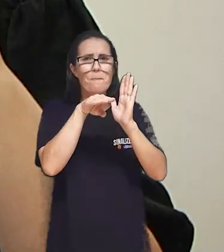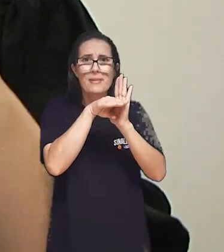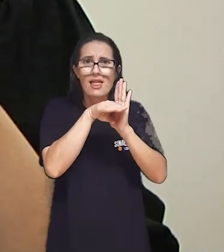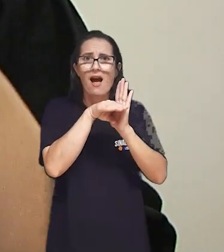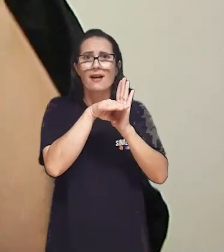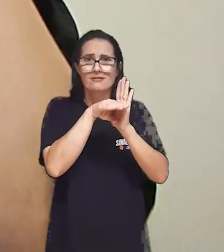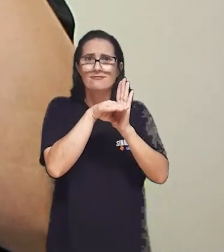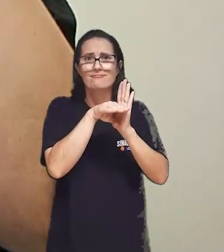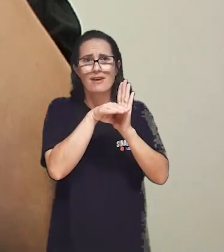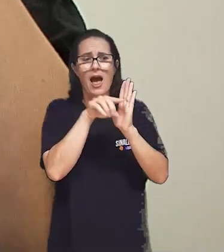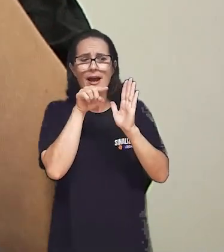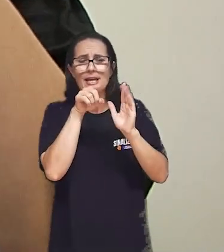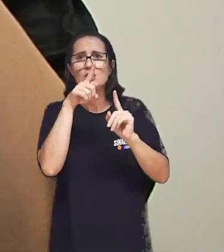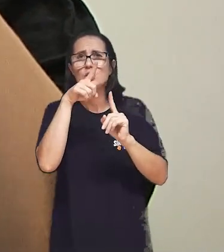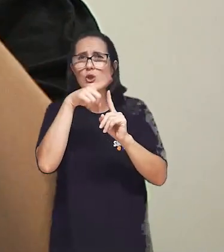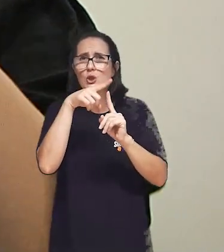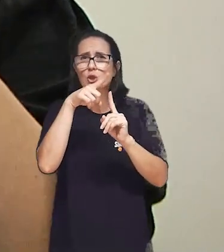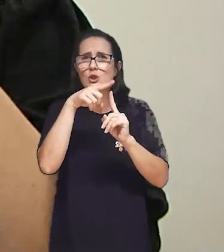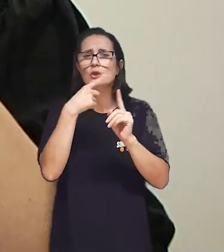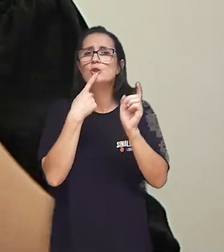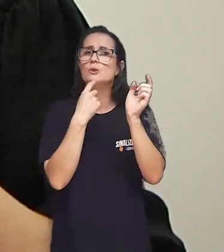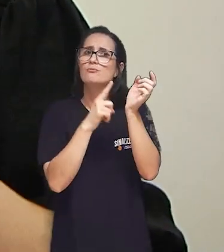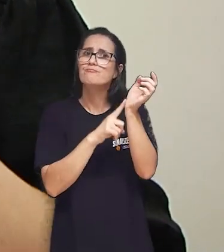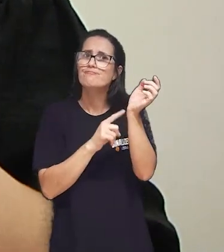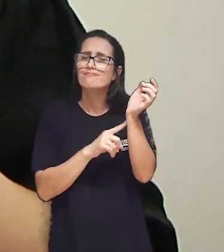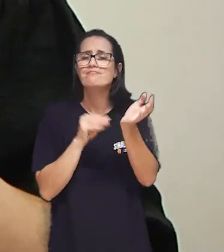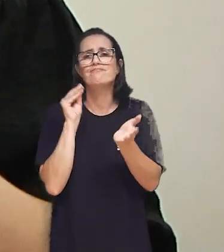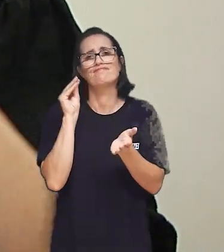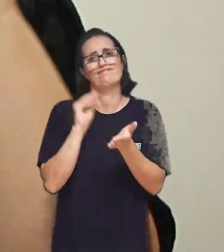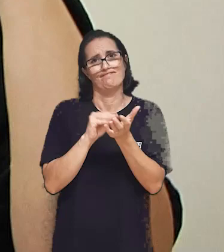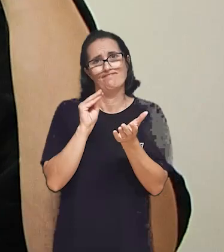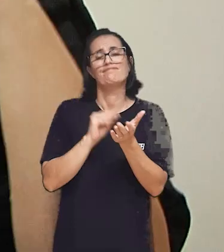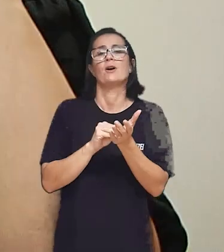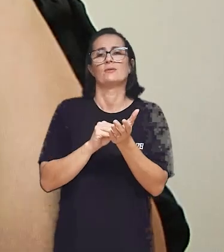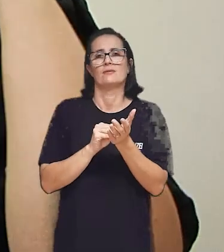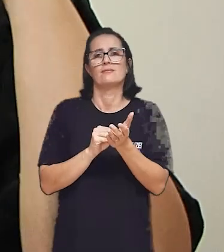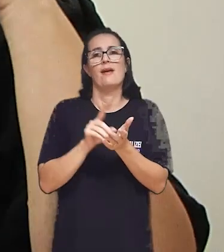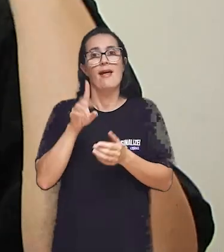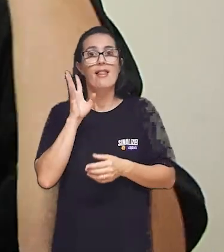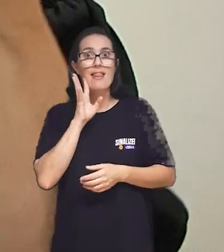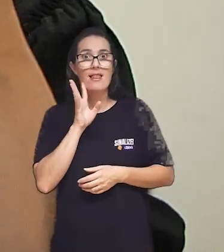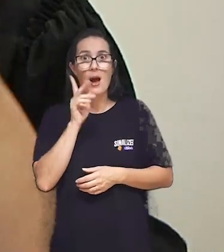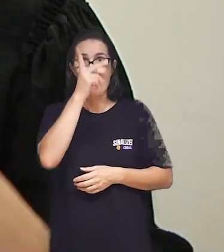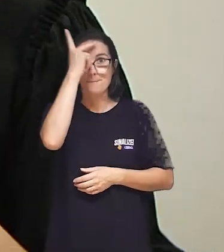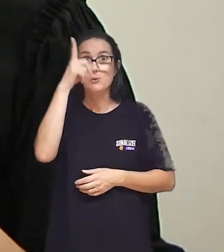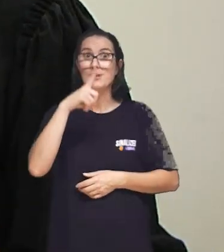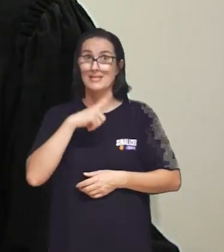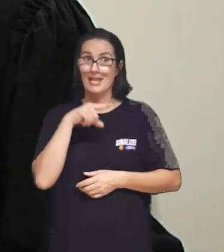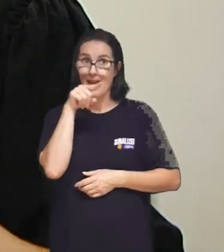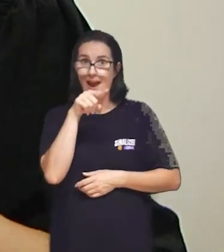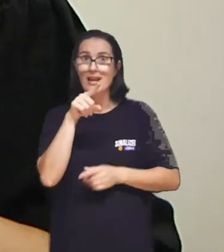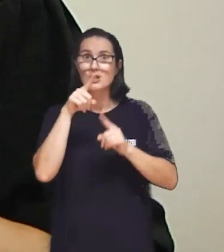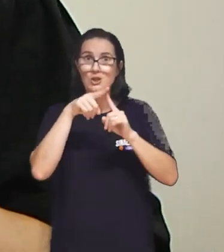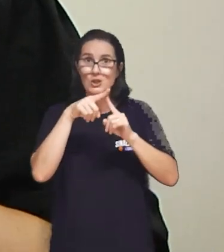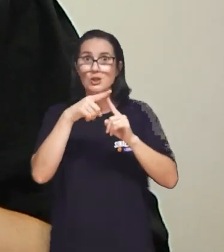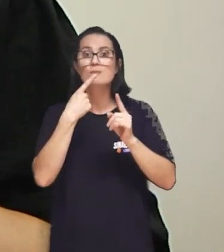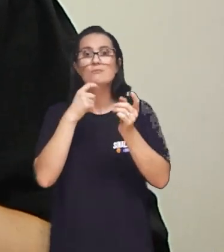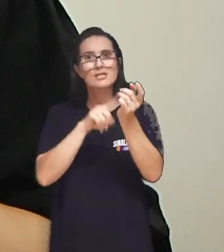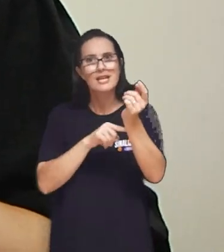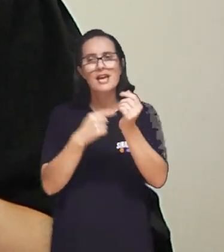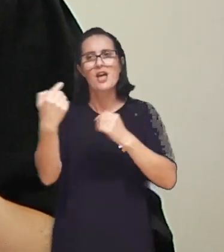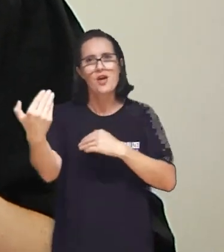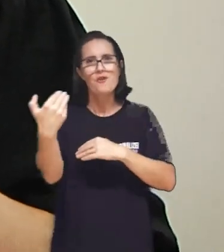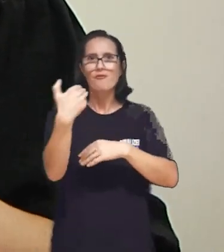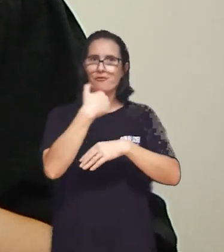tipagem específica, ela está embaixo no nosso banco. Então, é legal o doador daquela tipagem vir até